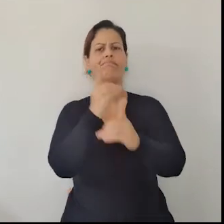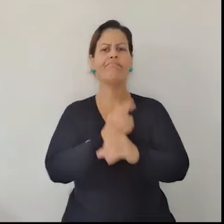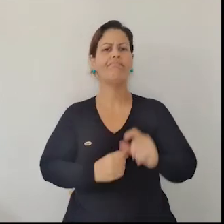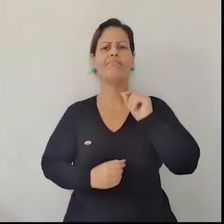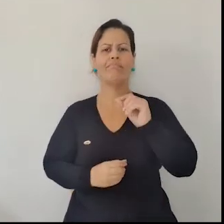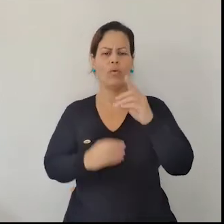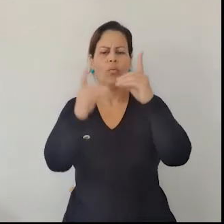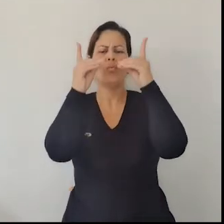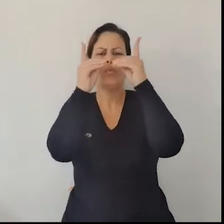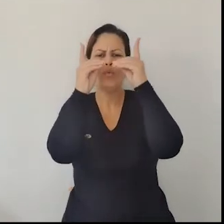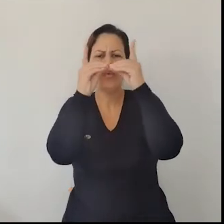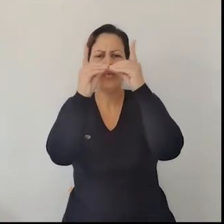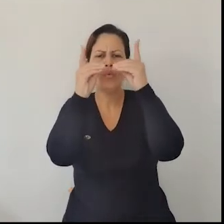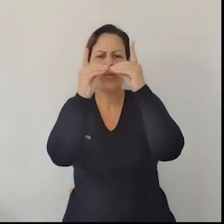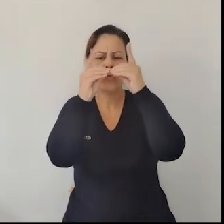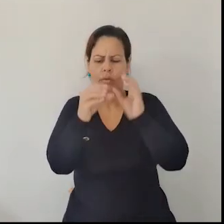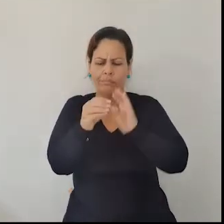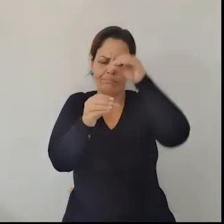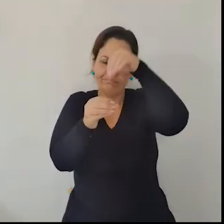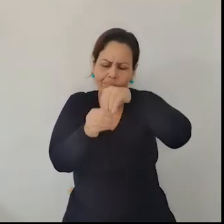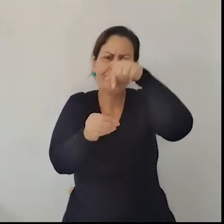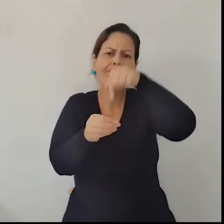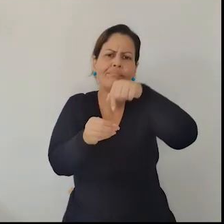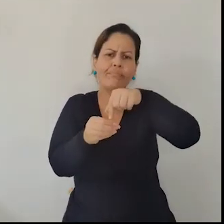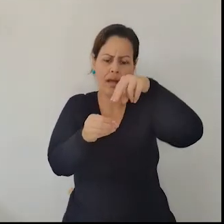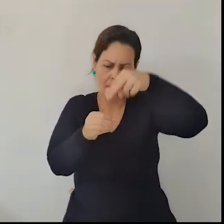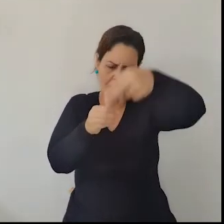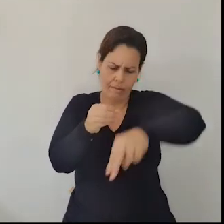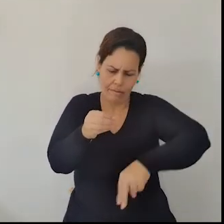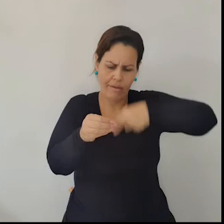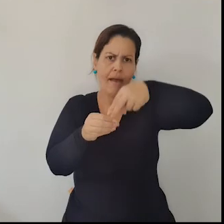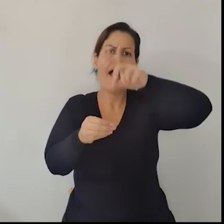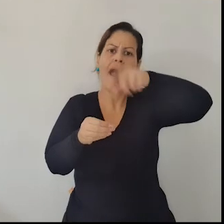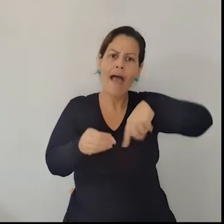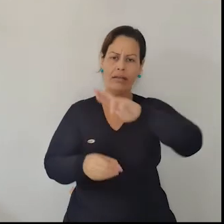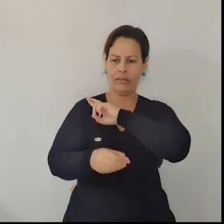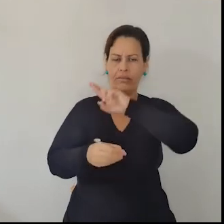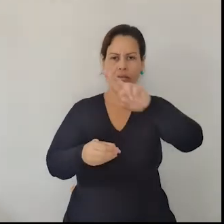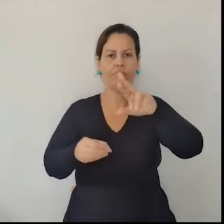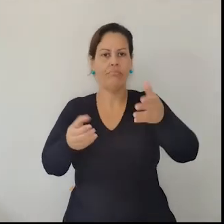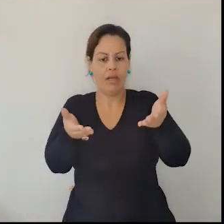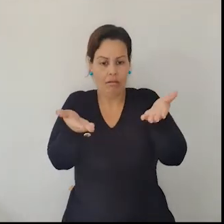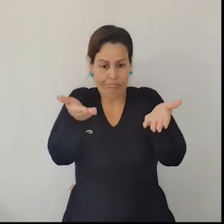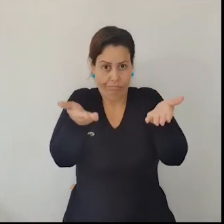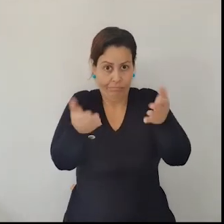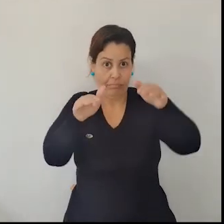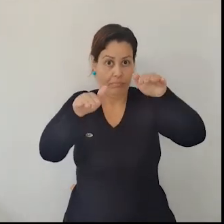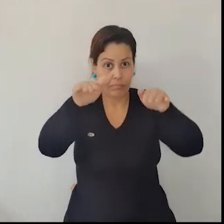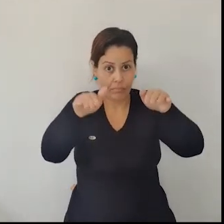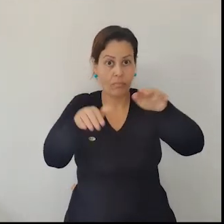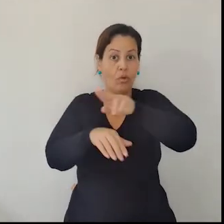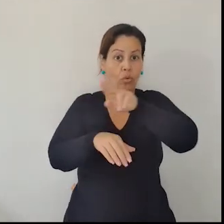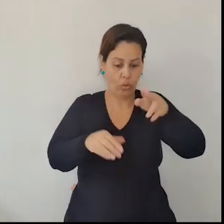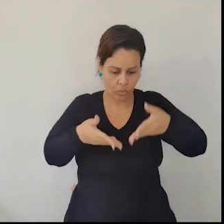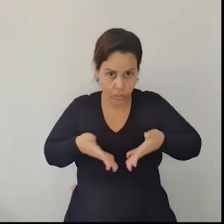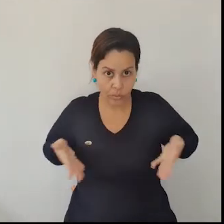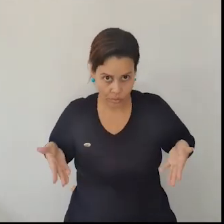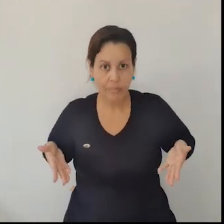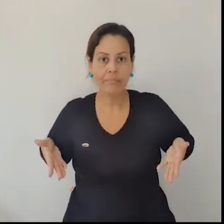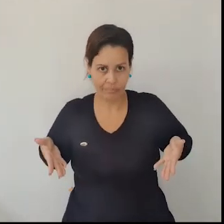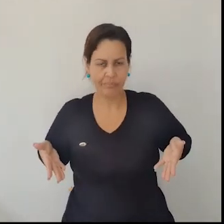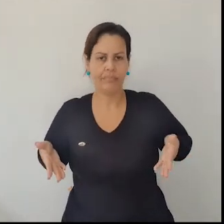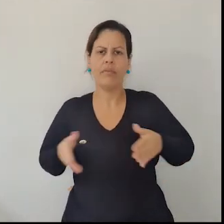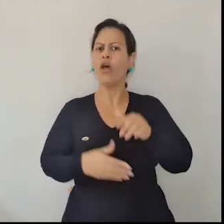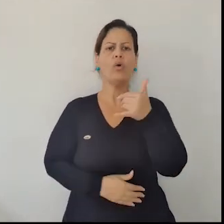1932, James Chadwick descobriu a partícula do núcleo atômico responsável pela sua estabilidade,